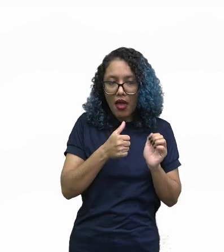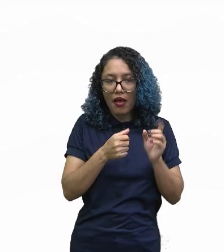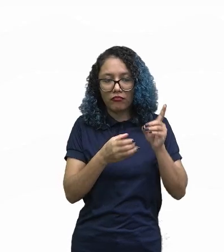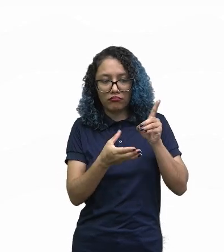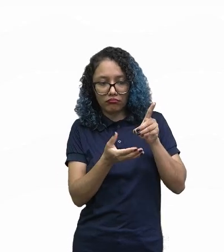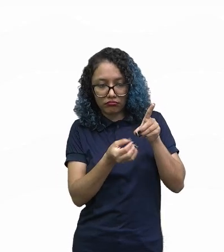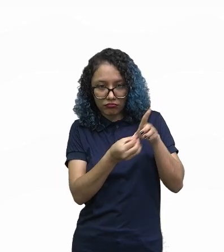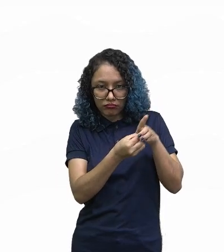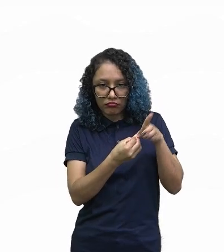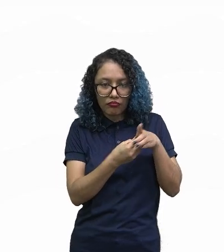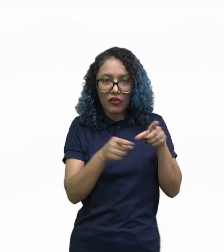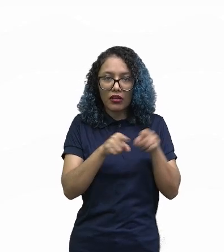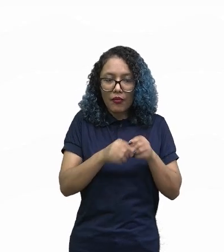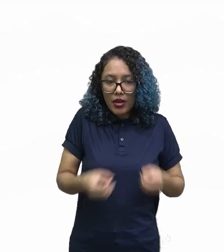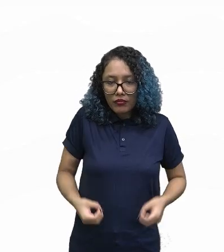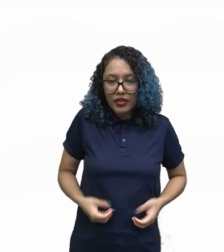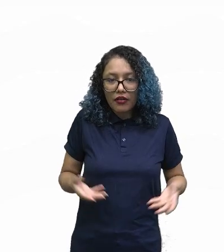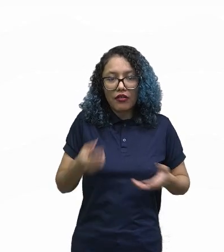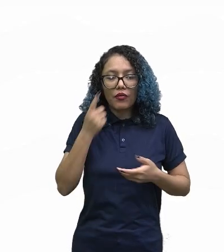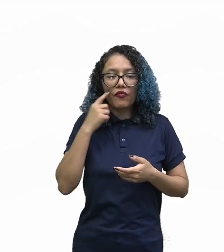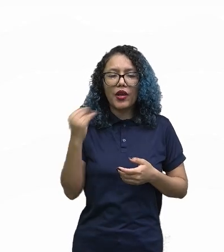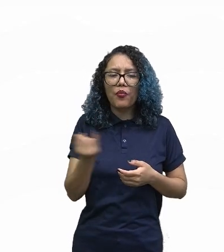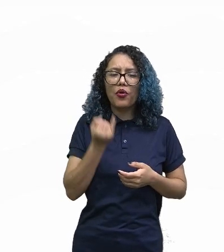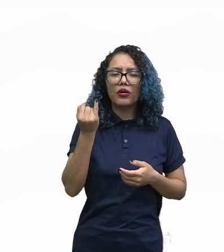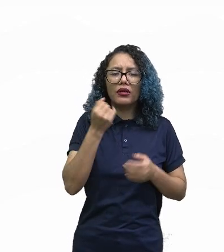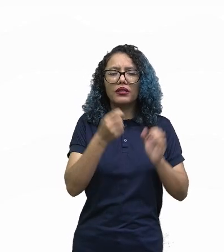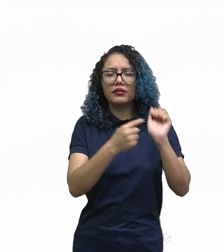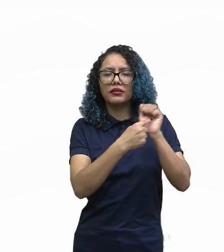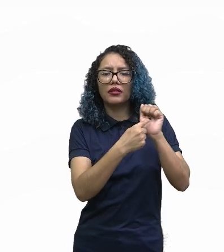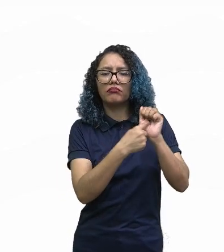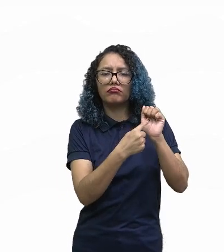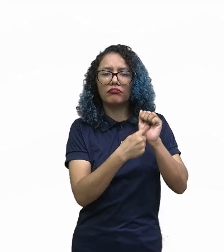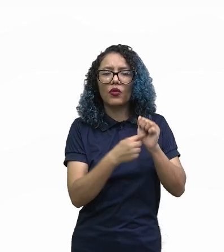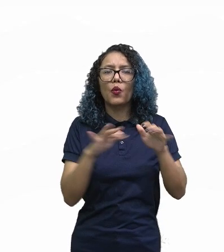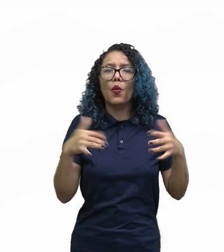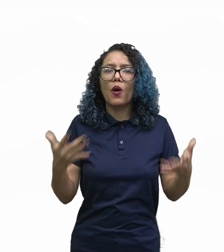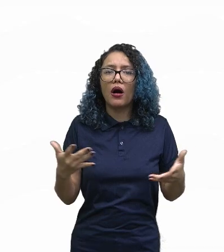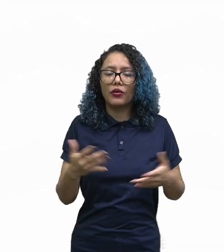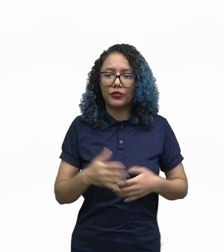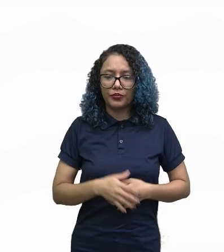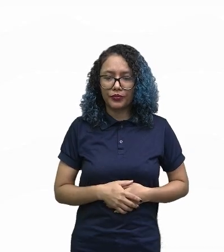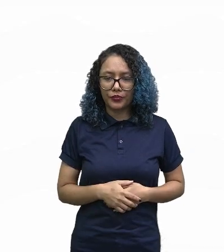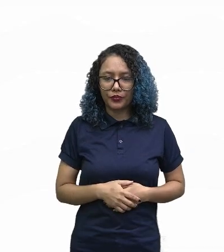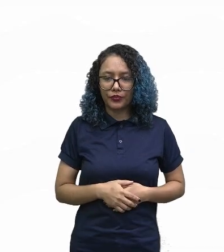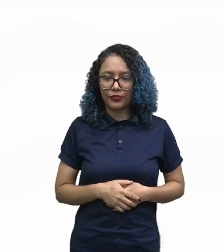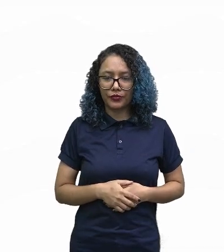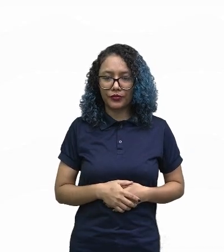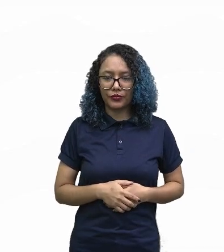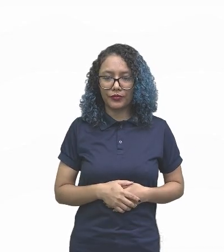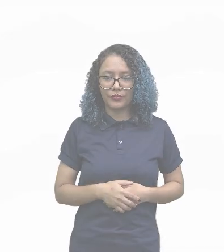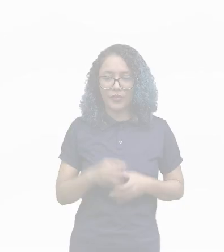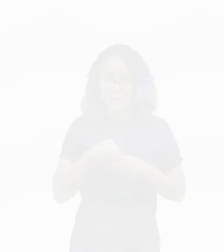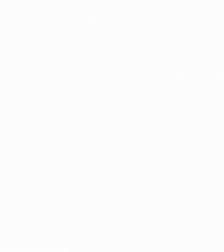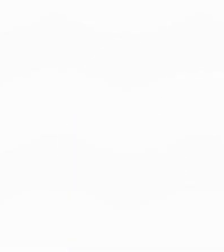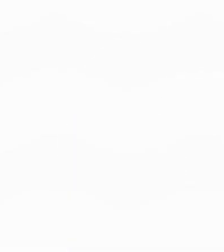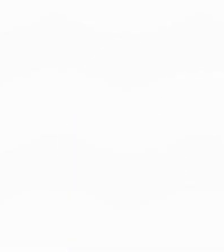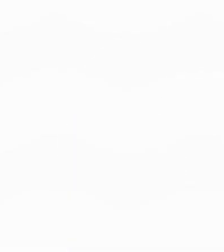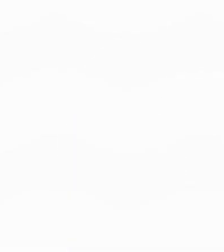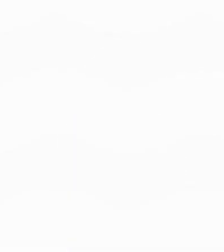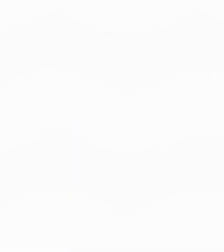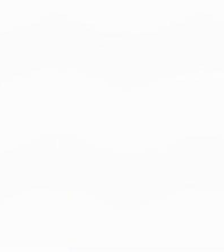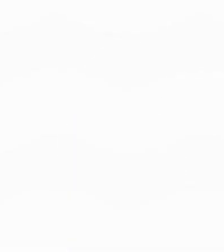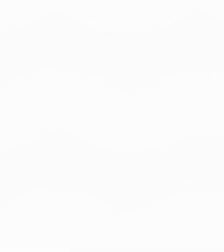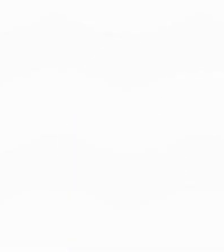qual a importância da hipófise, dessa glândula ali que está localizada no centro da nossa cabeça, logo abaixo